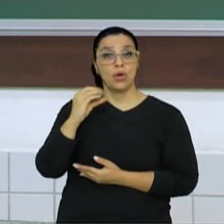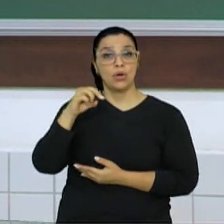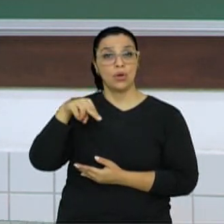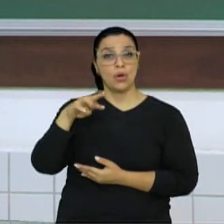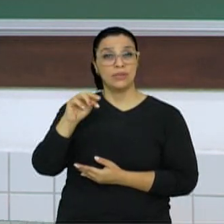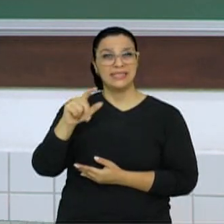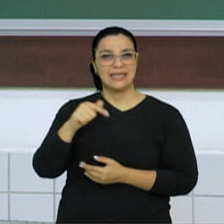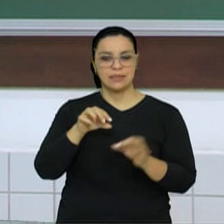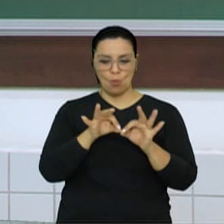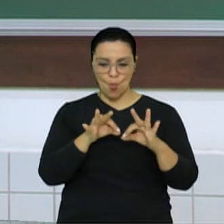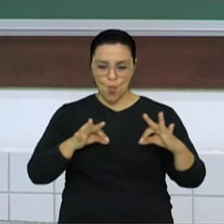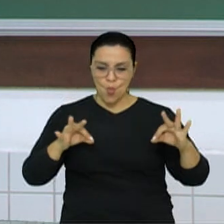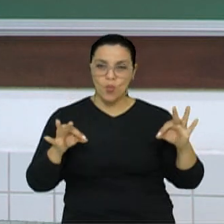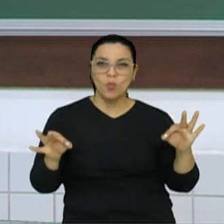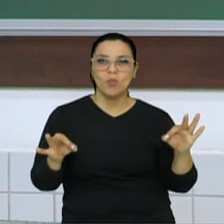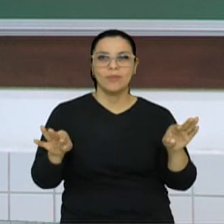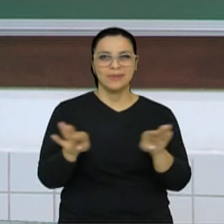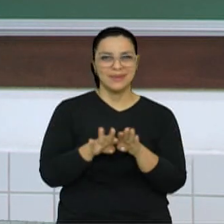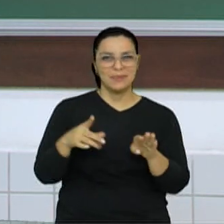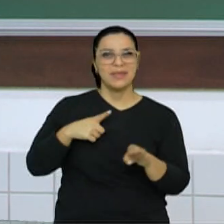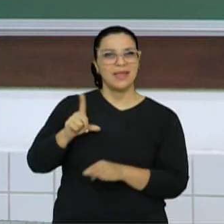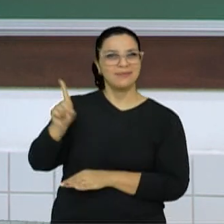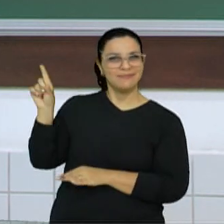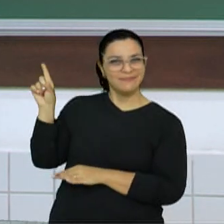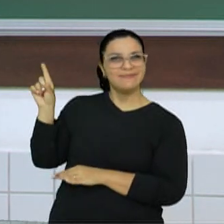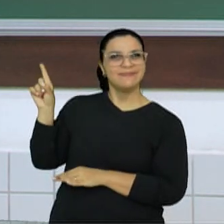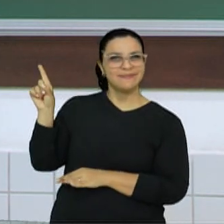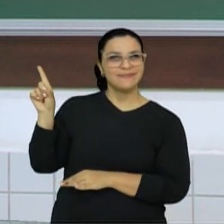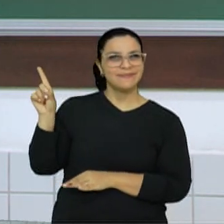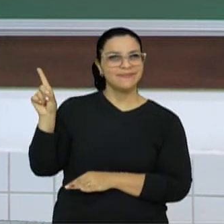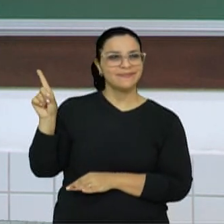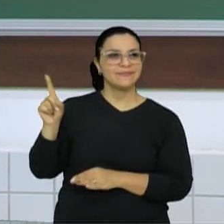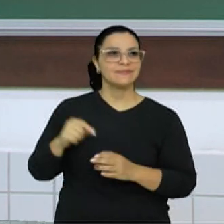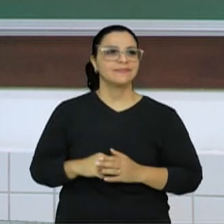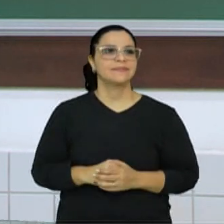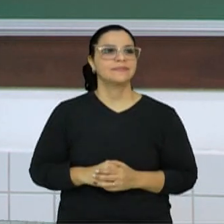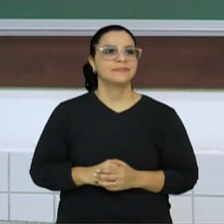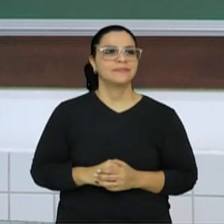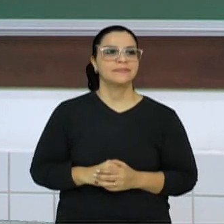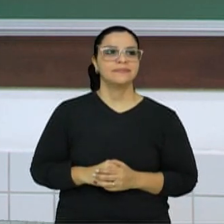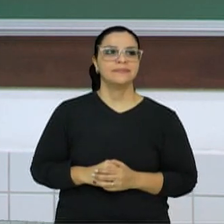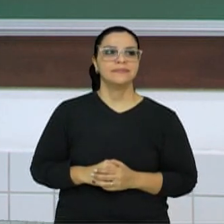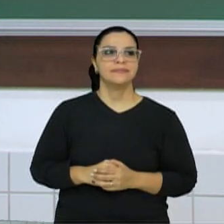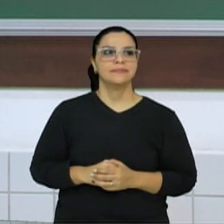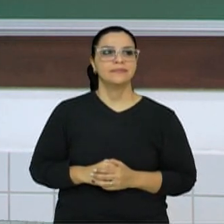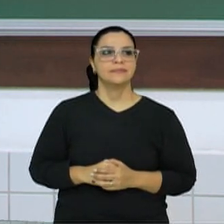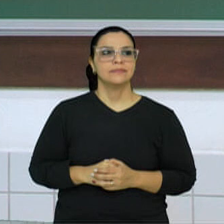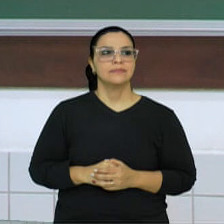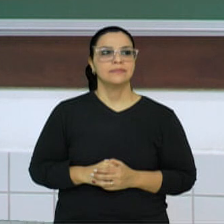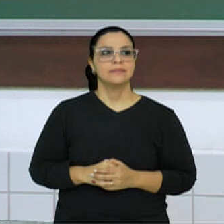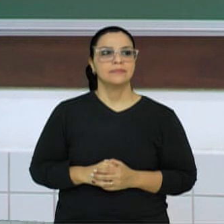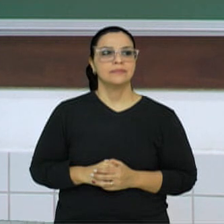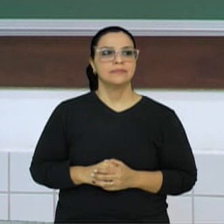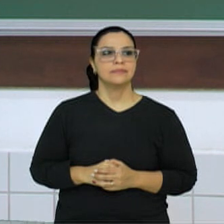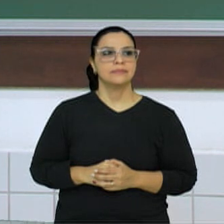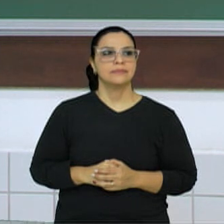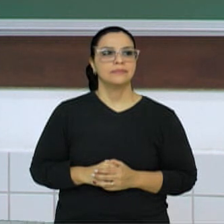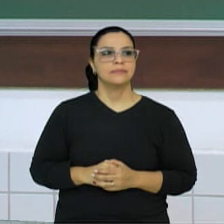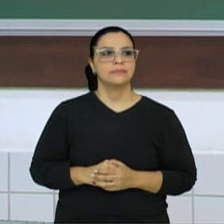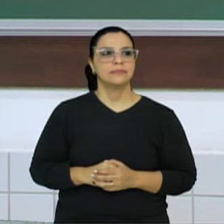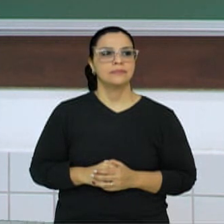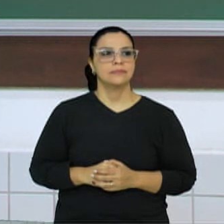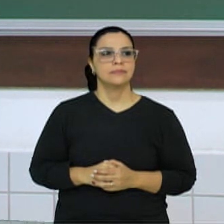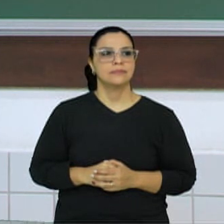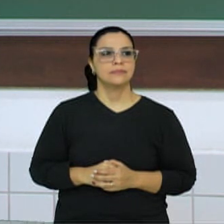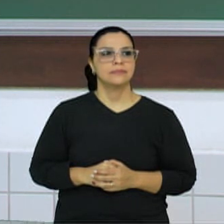balinha compridinha, também azuladinha que eu coloquei ali, né? Para ficar meio combinandinho. Beleza. Vou colocar um pouquinho mais